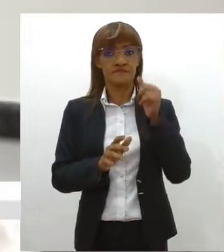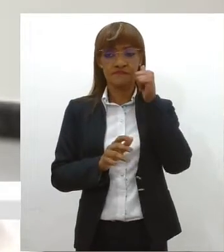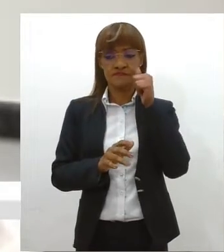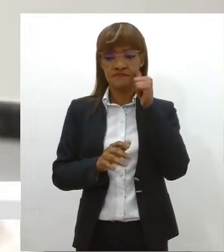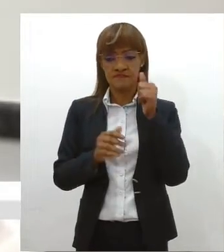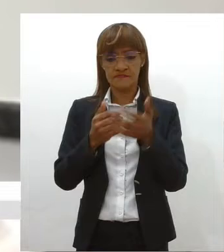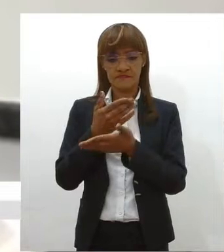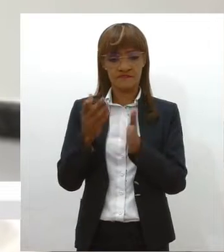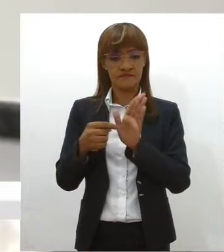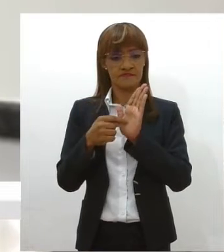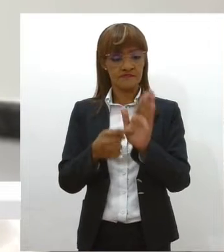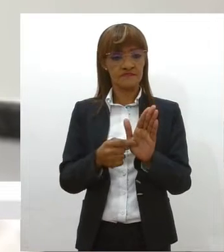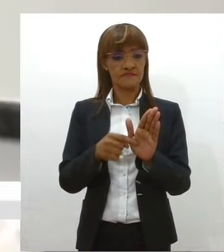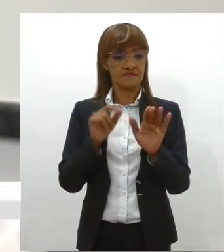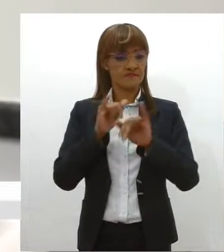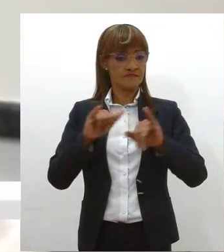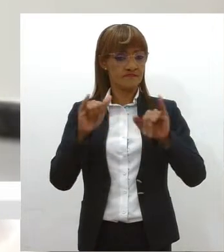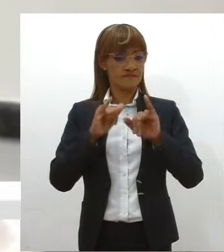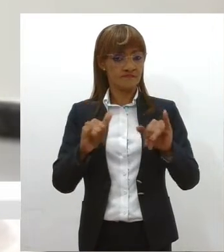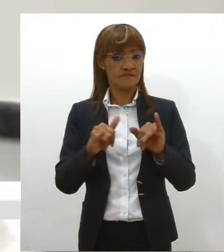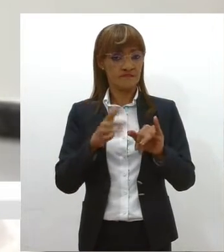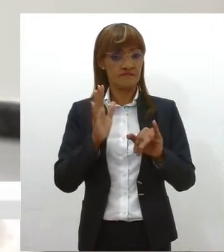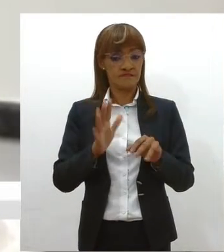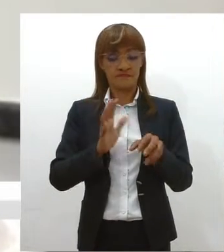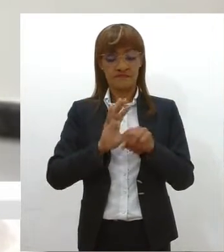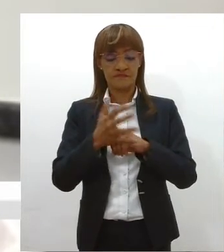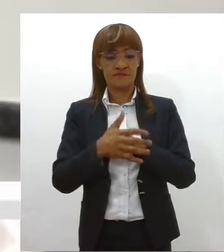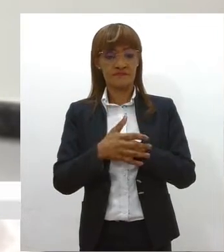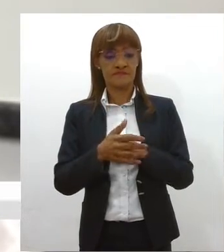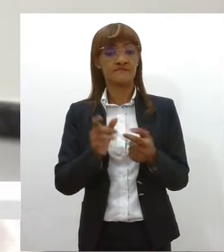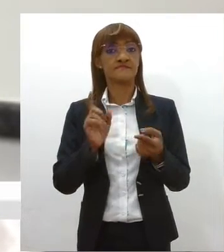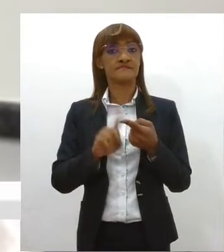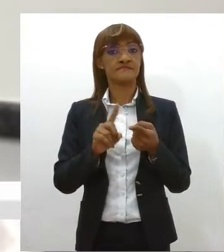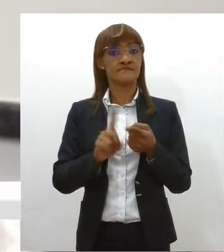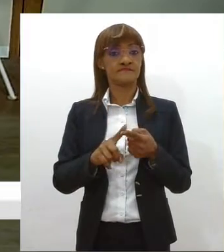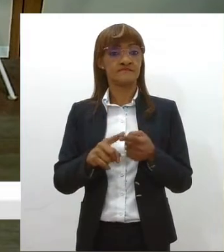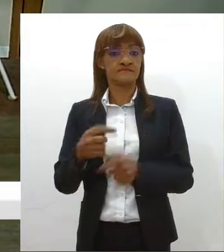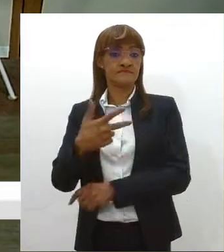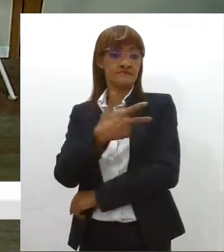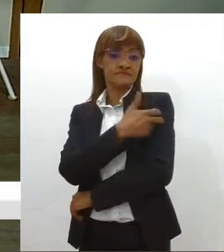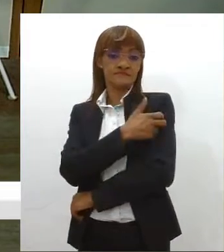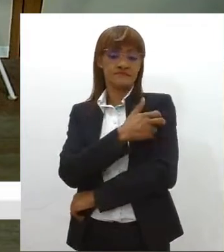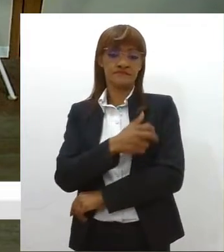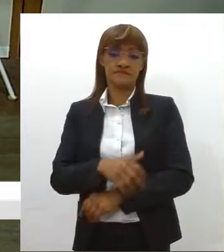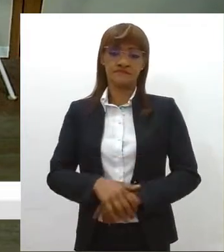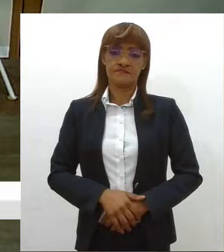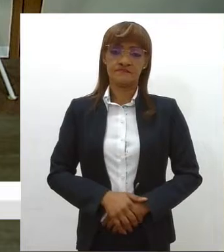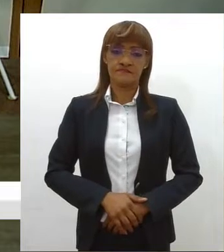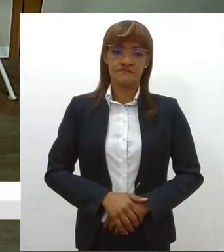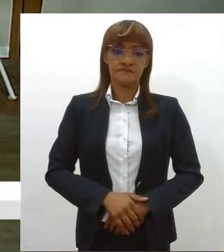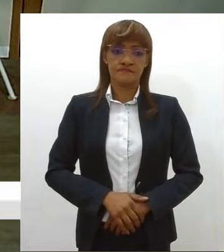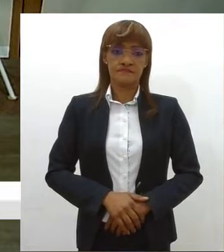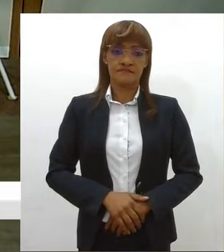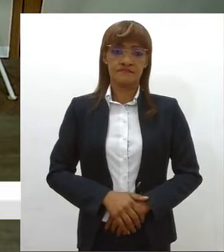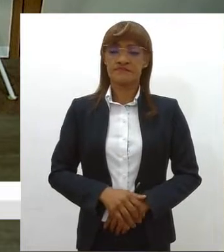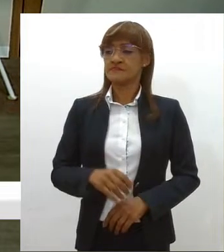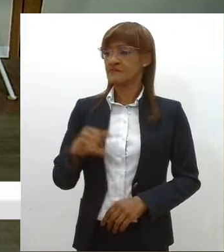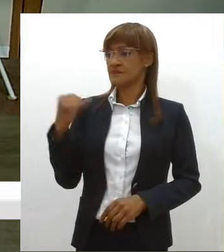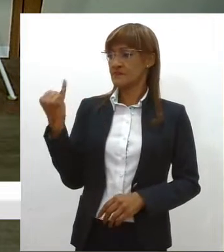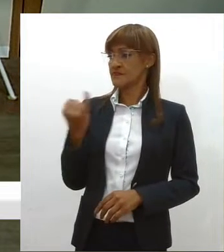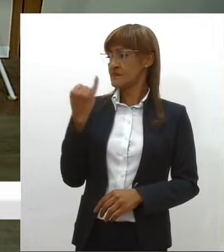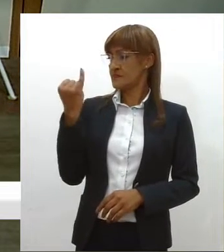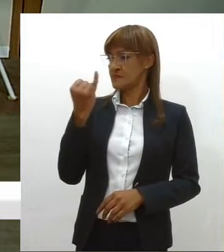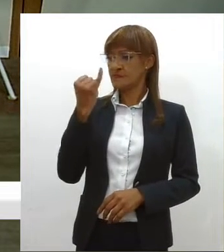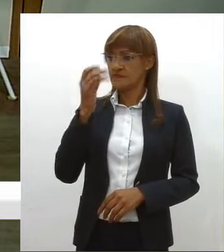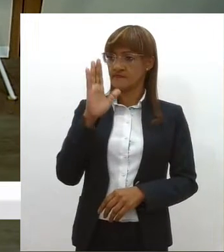não somente com a infecção do COVID, mas também com as vacinas. Jaqueline, é muito importante esse panorama, e vou até trazer